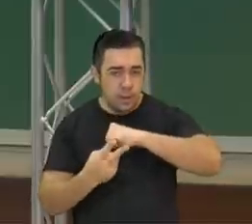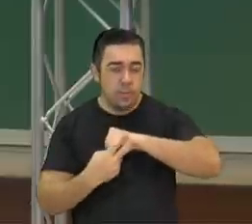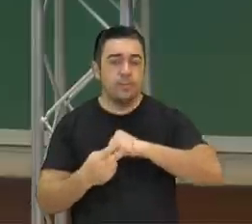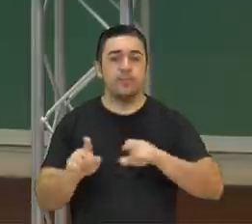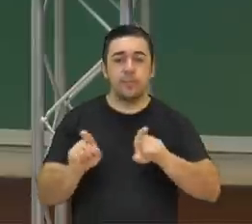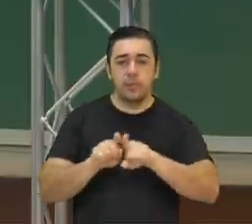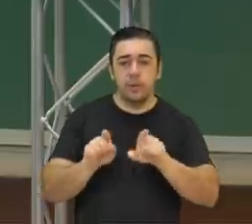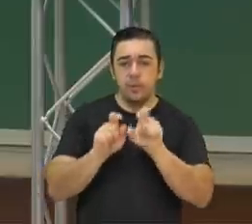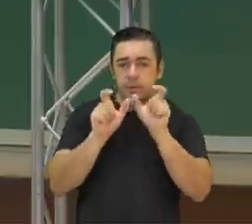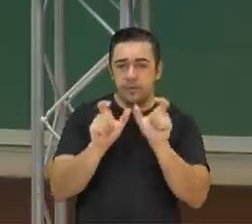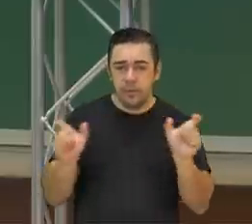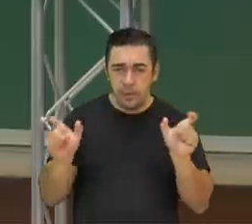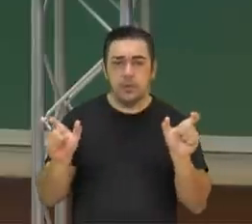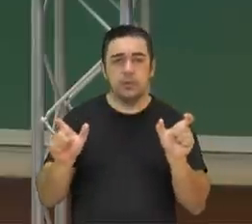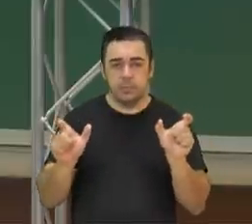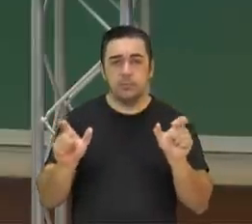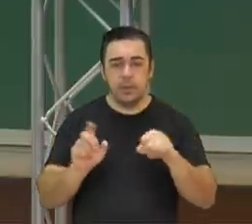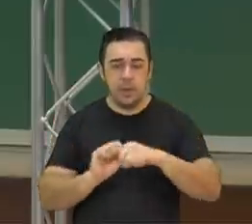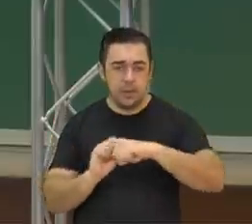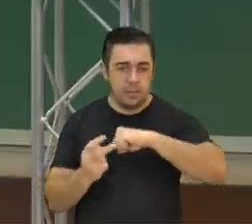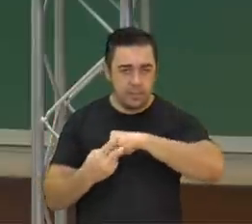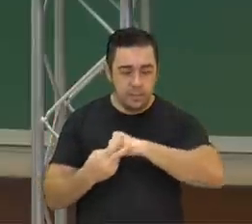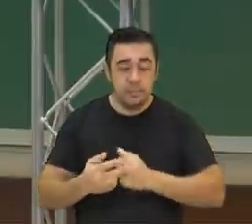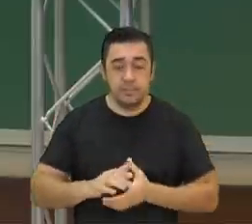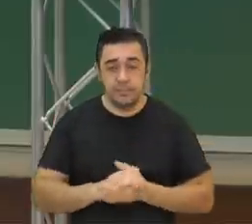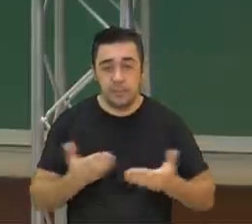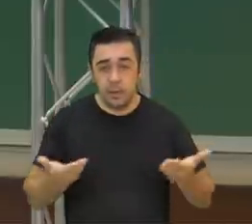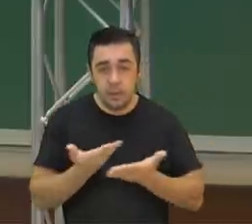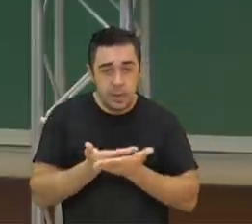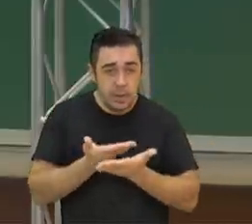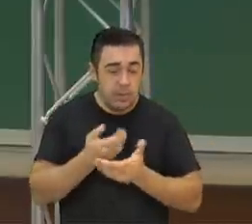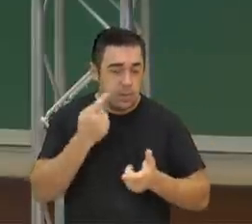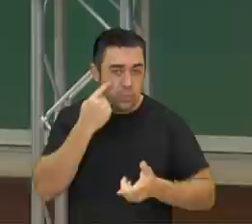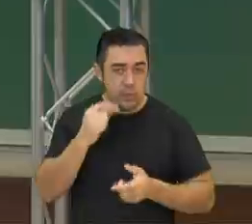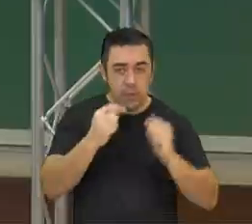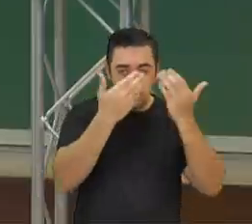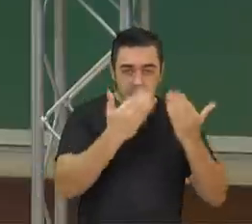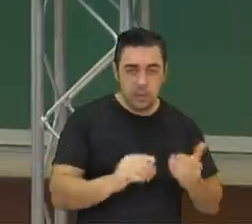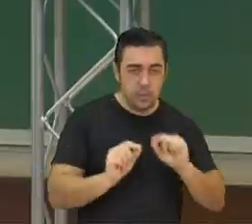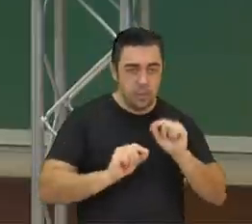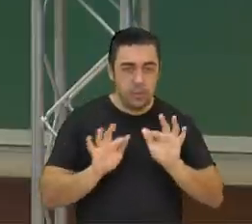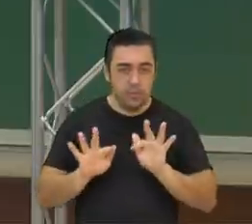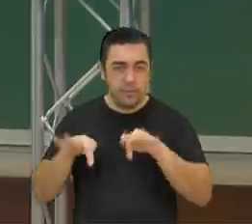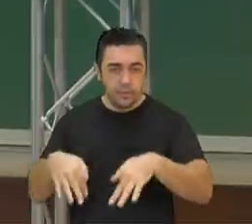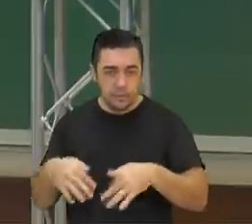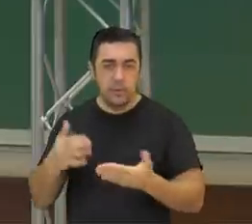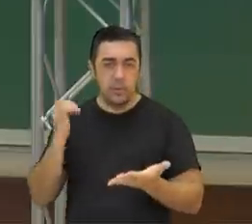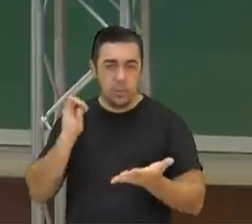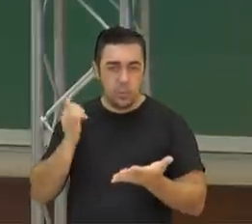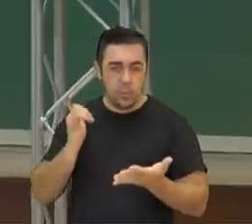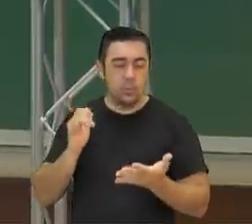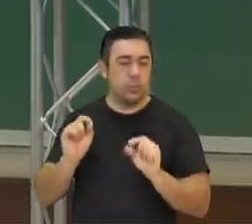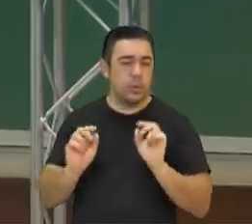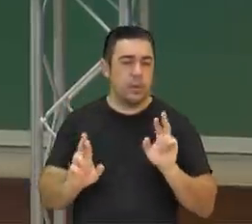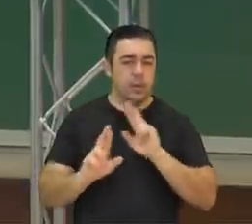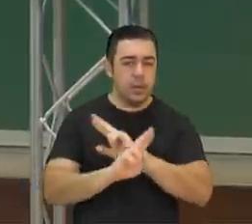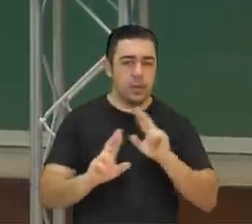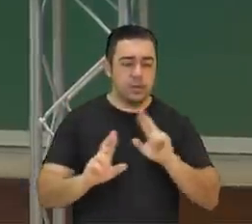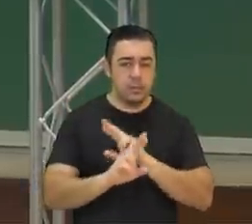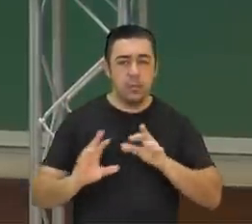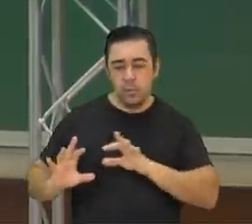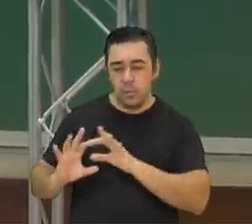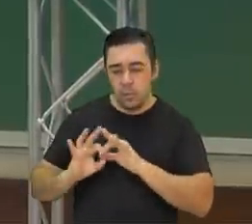aula anterior. Para essa aula, a gente vai analisar os desfechos dos contos com relação à